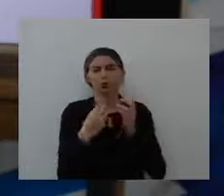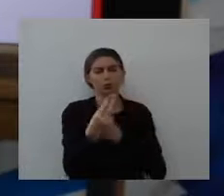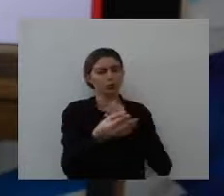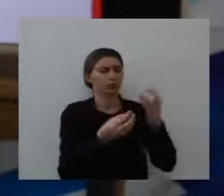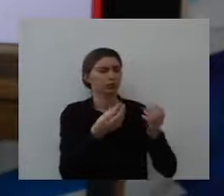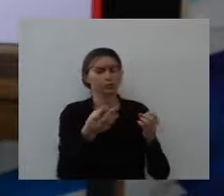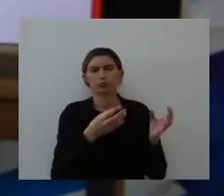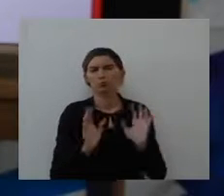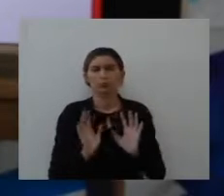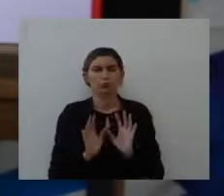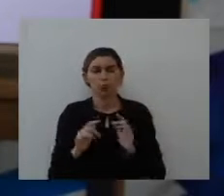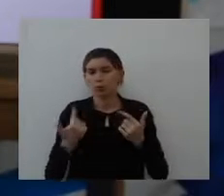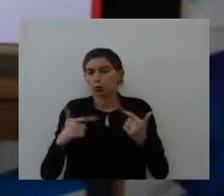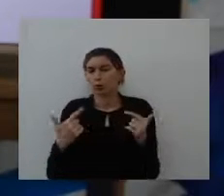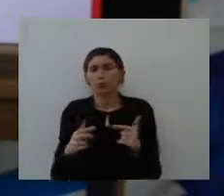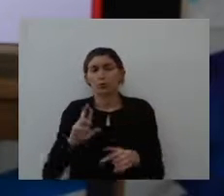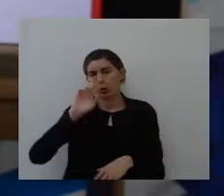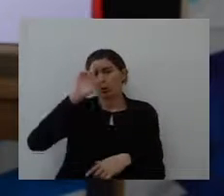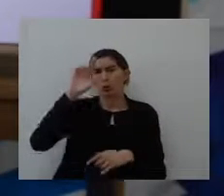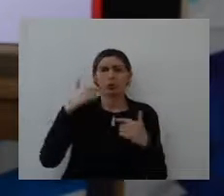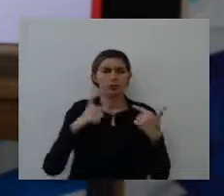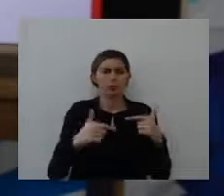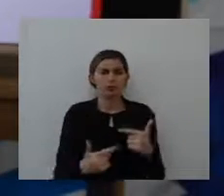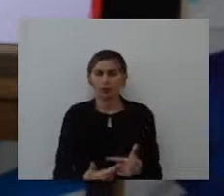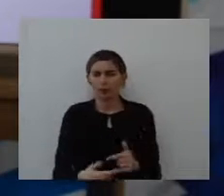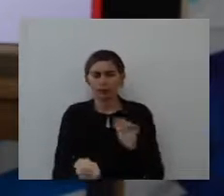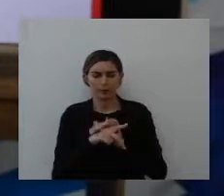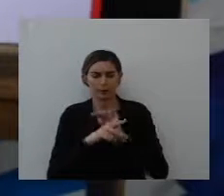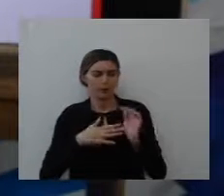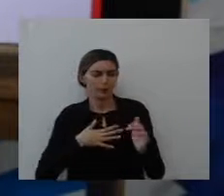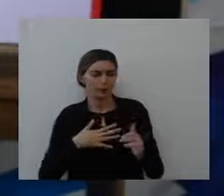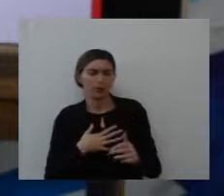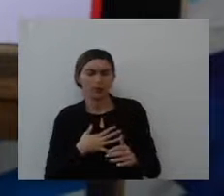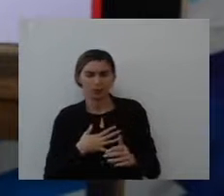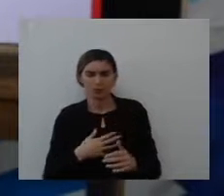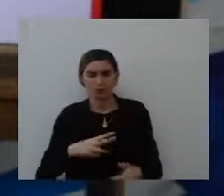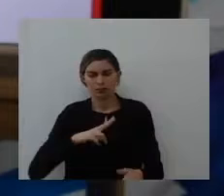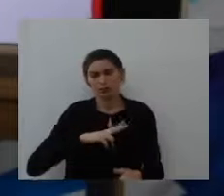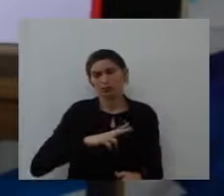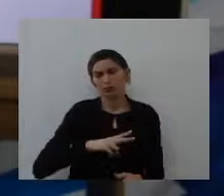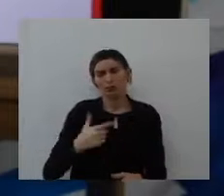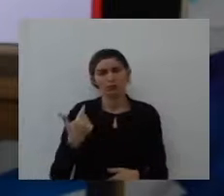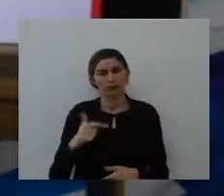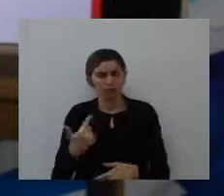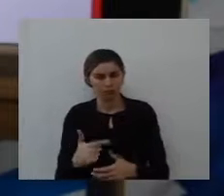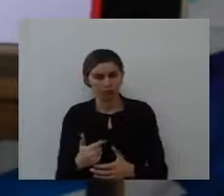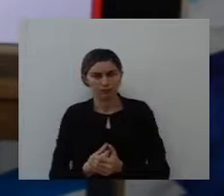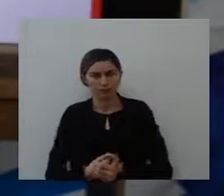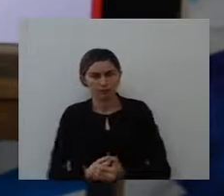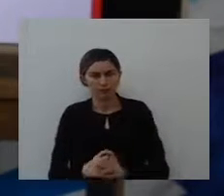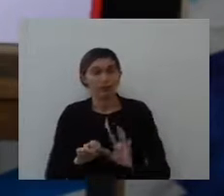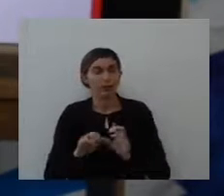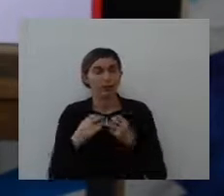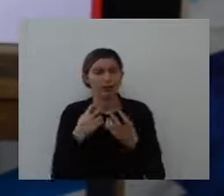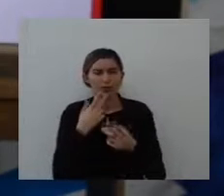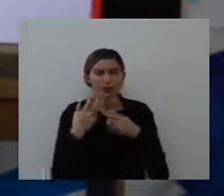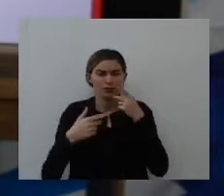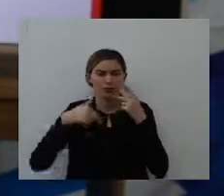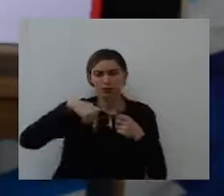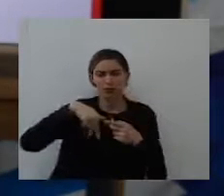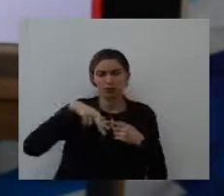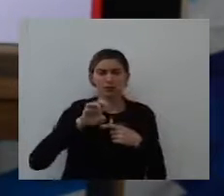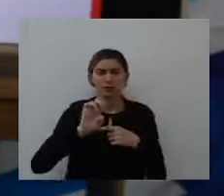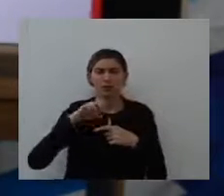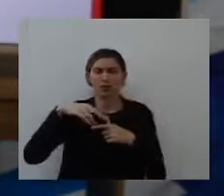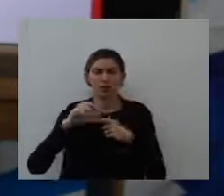mundo e não havia propriedade privada. Tranquilão? Quando eu falo de genus, eu estou falando de